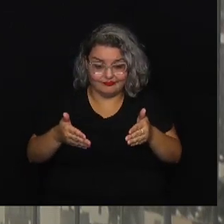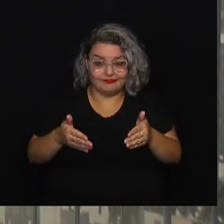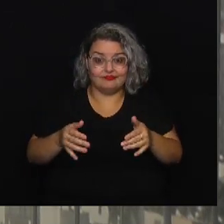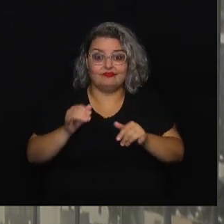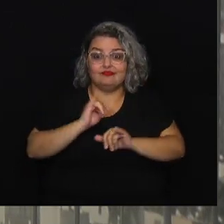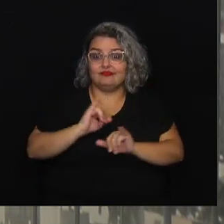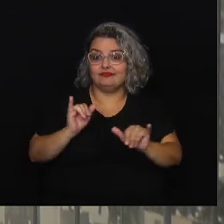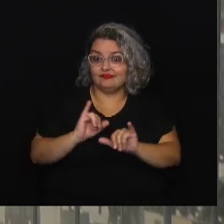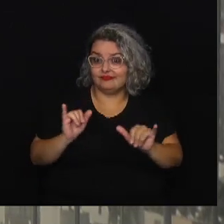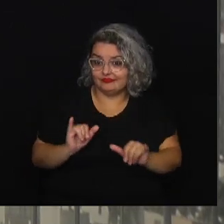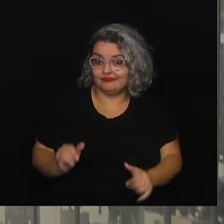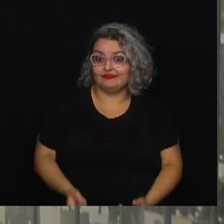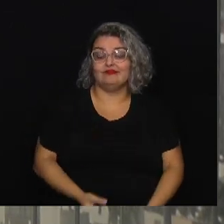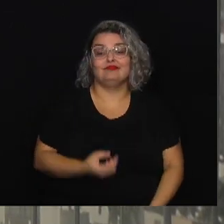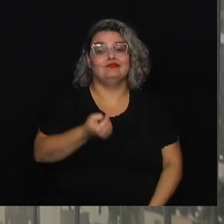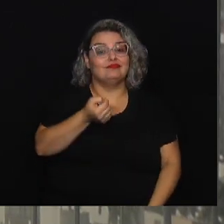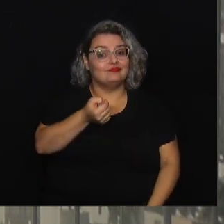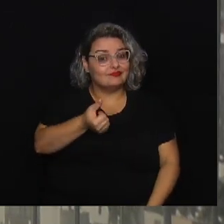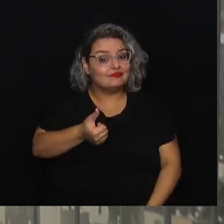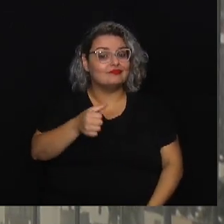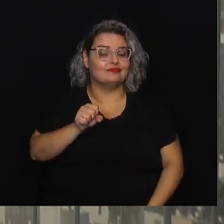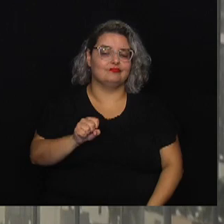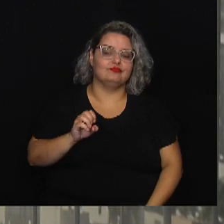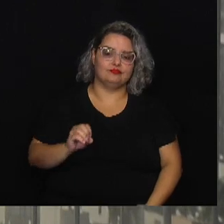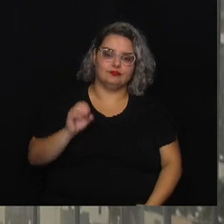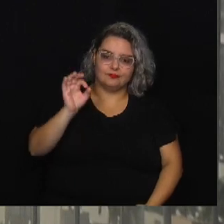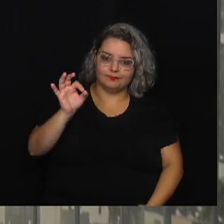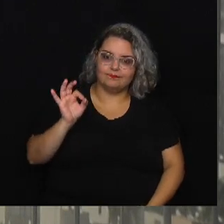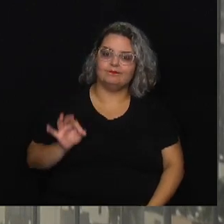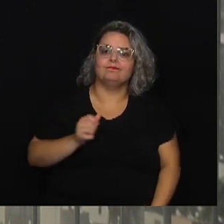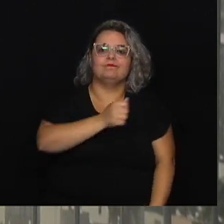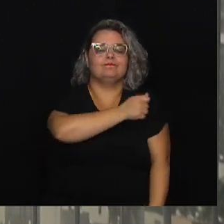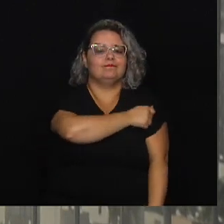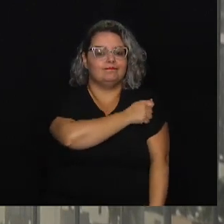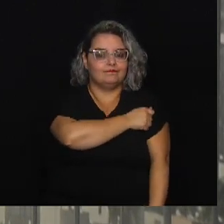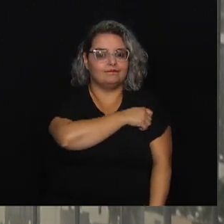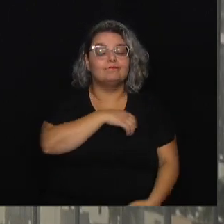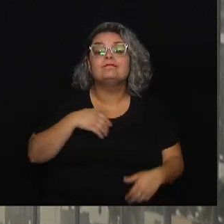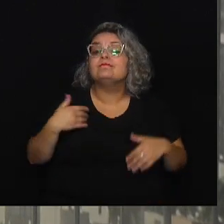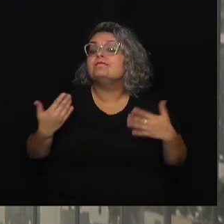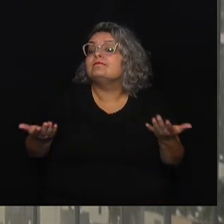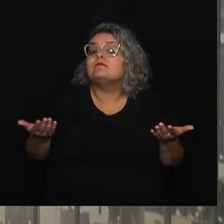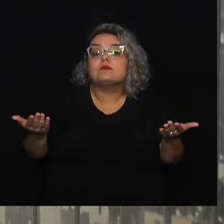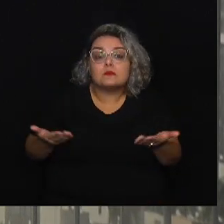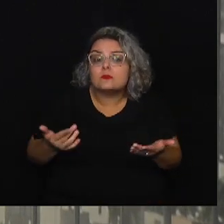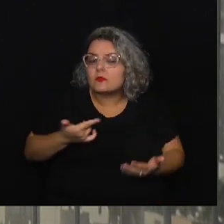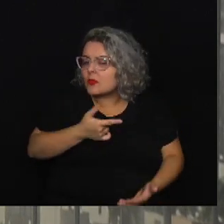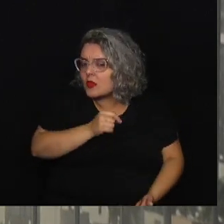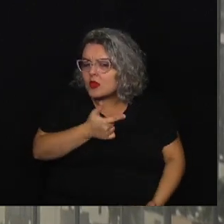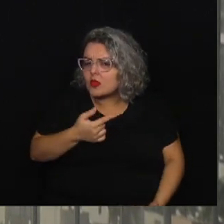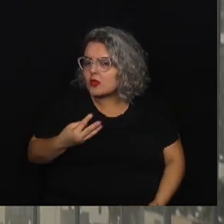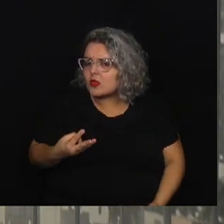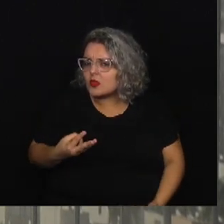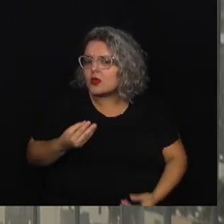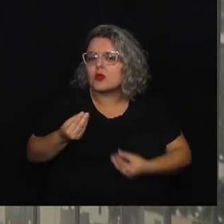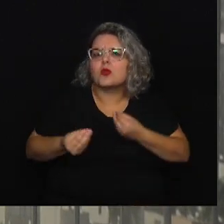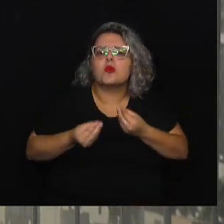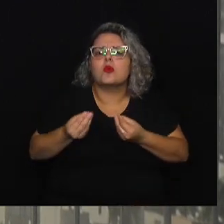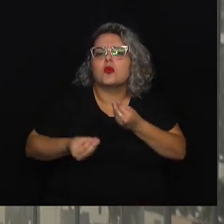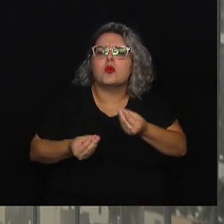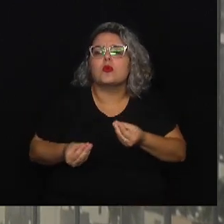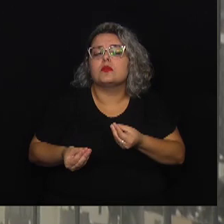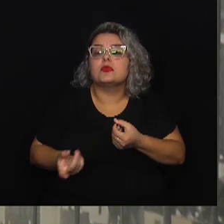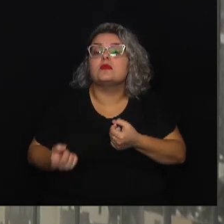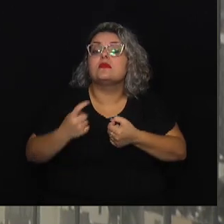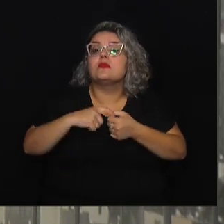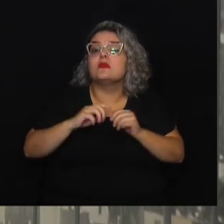reportados por quase 80% dos alunos. Mas e agora em 2023? Como está sendo o retorno às